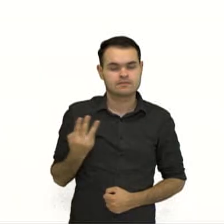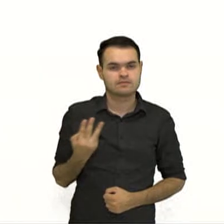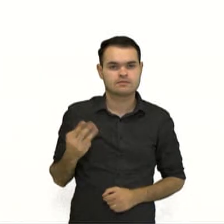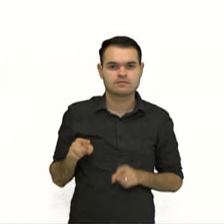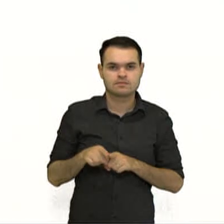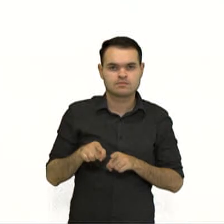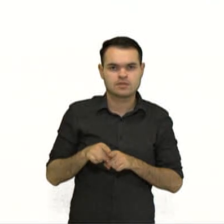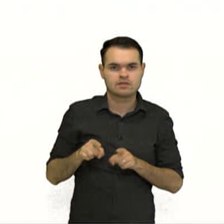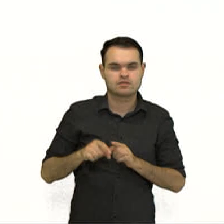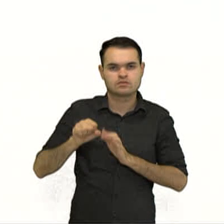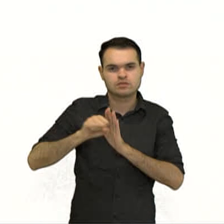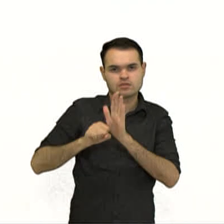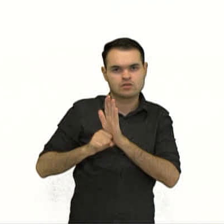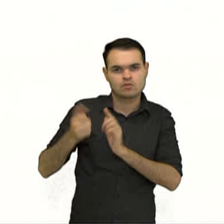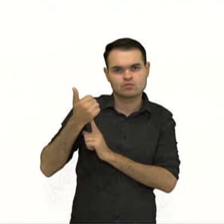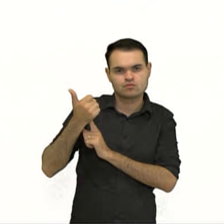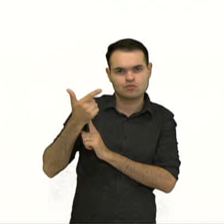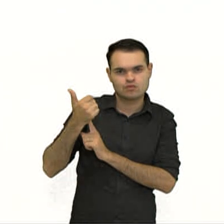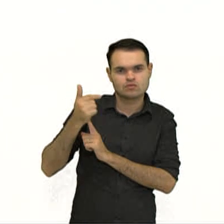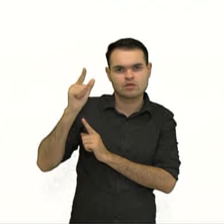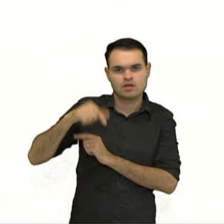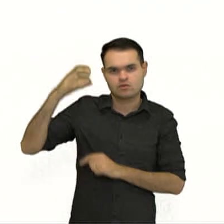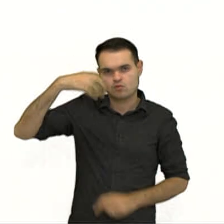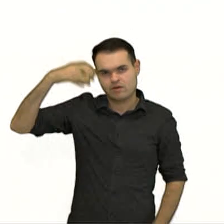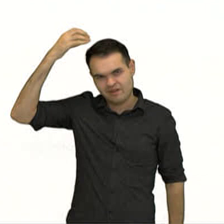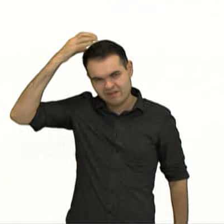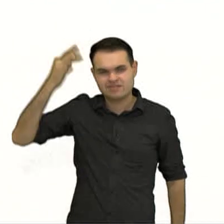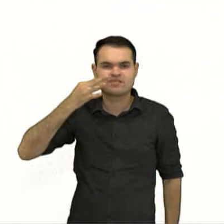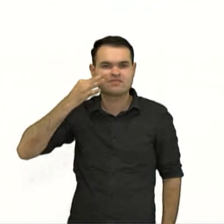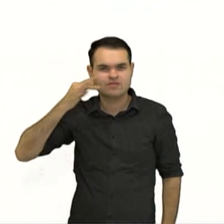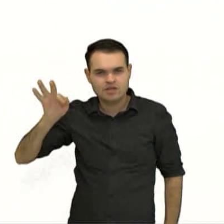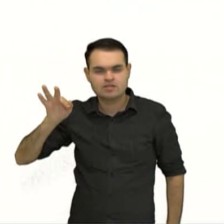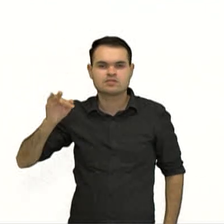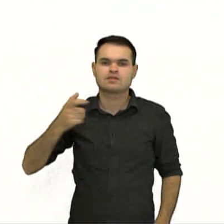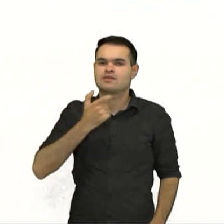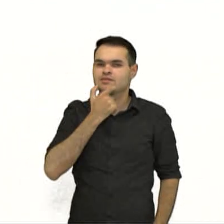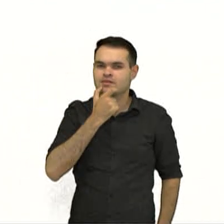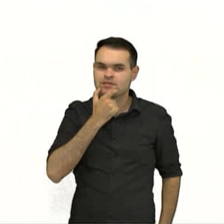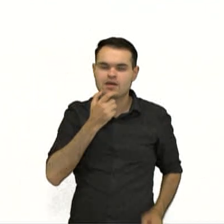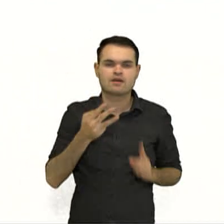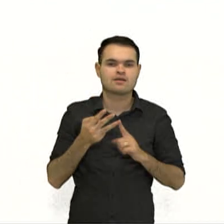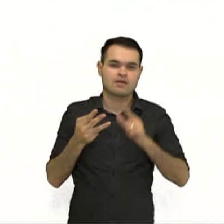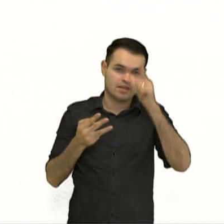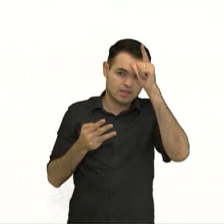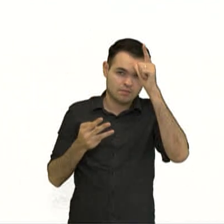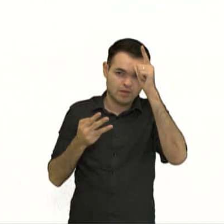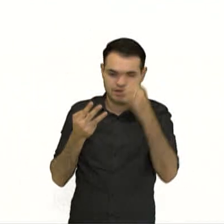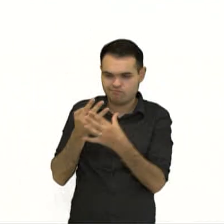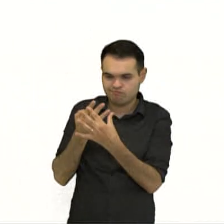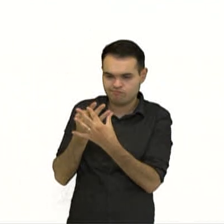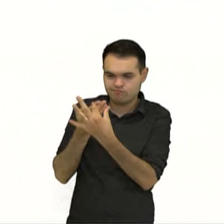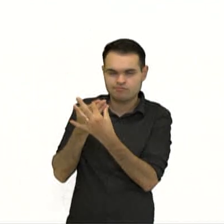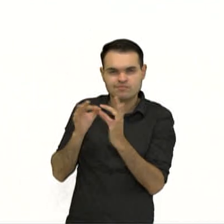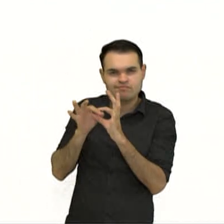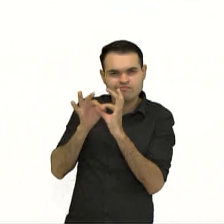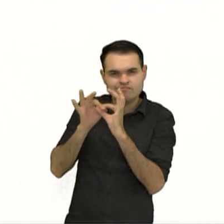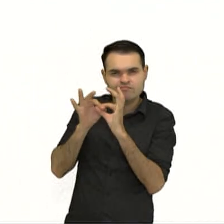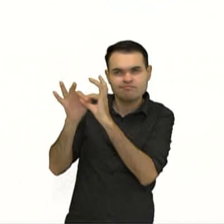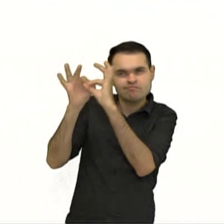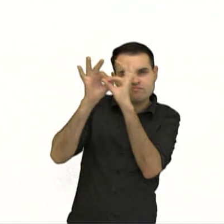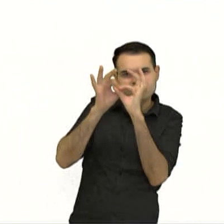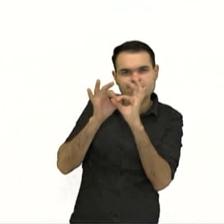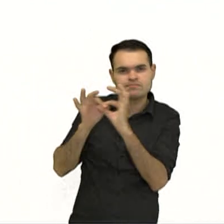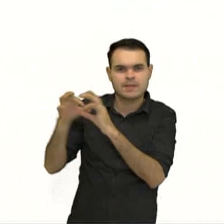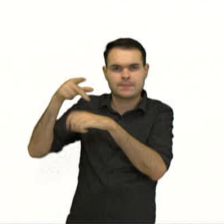né, foi chefiada pelos reis da França, da Inglaterra e Alemanha. Então aí a junção, né, dessa nobreza dos